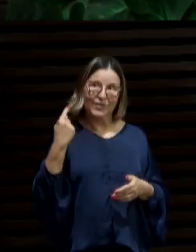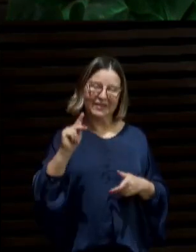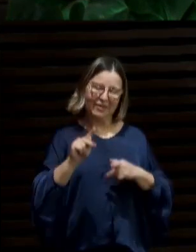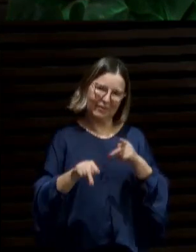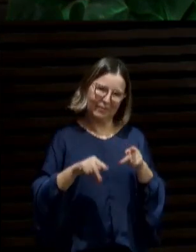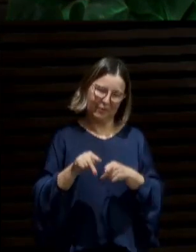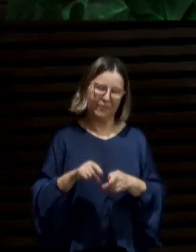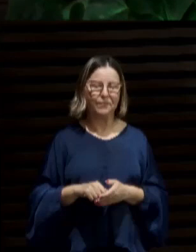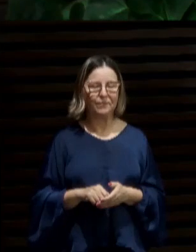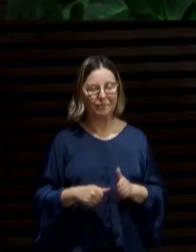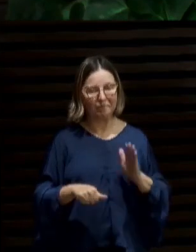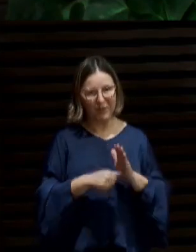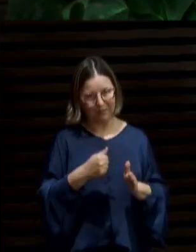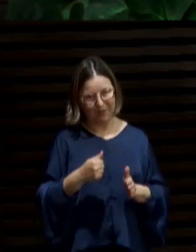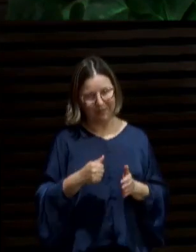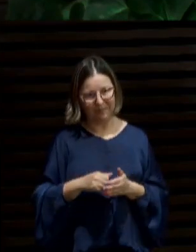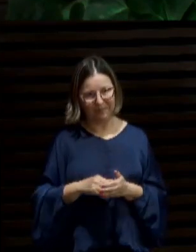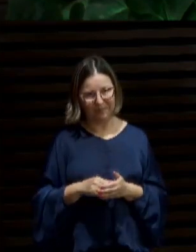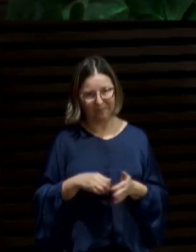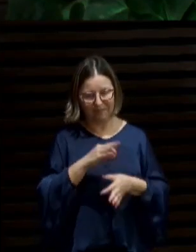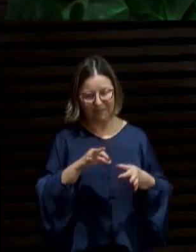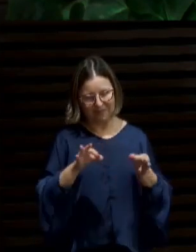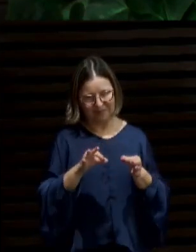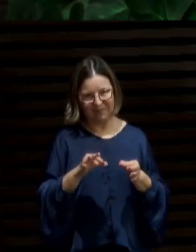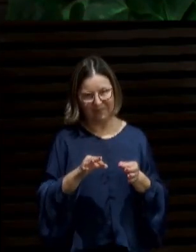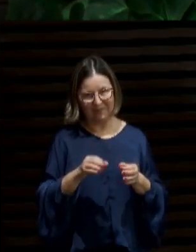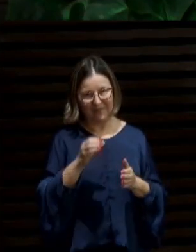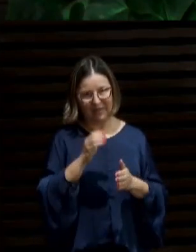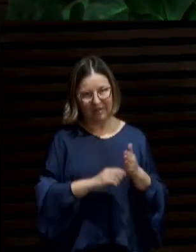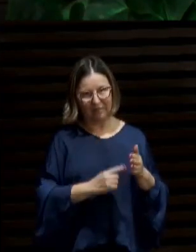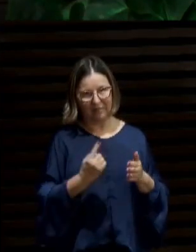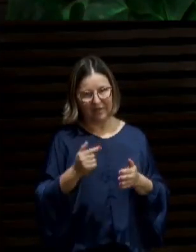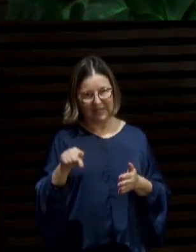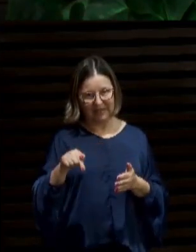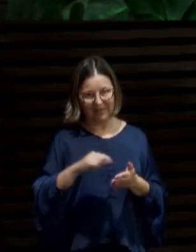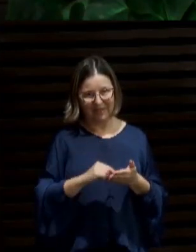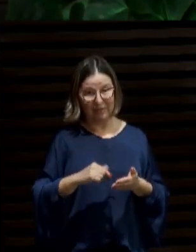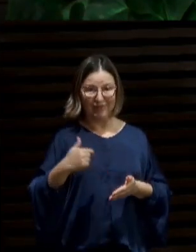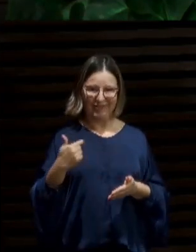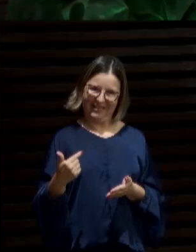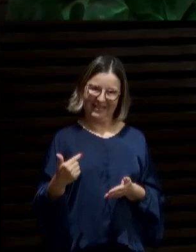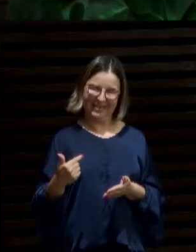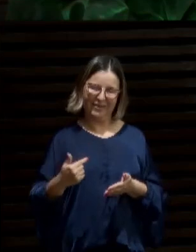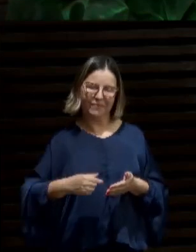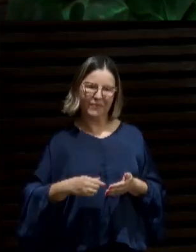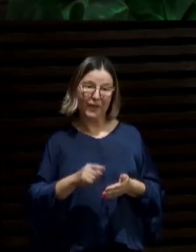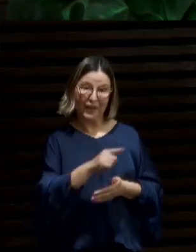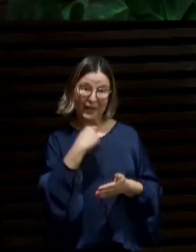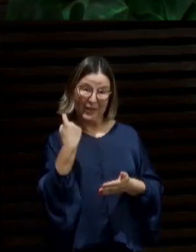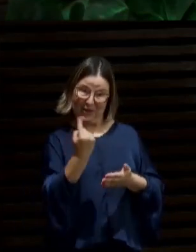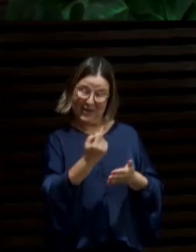Ele deu. A primeira dádiva é no capítulo 17, versículo 2. Nós estamos estudando